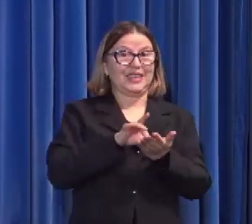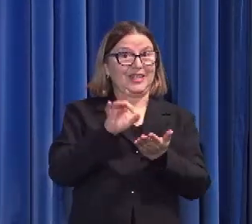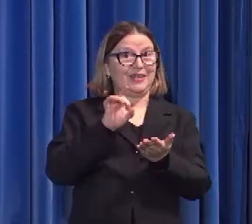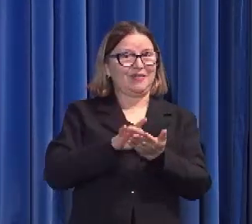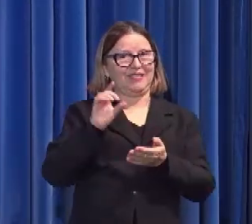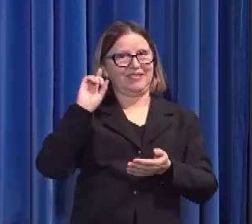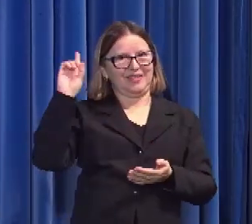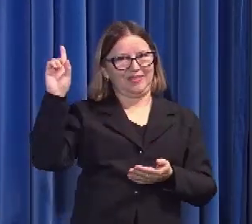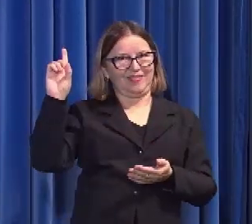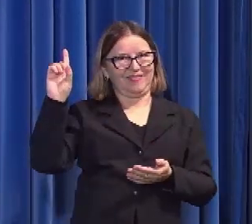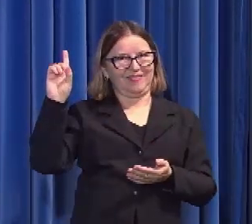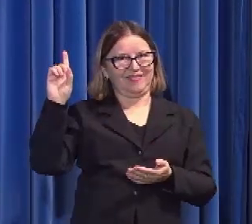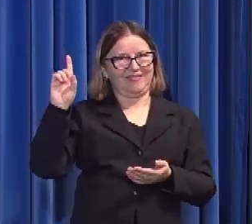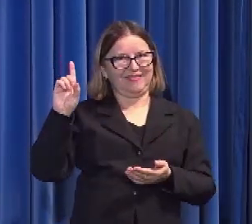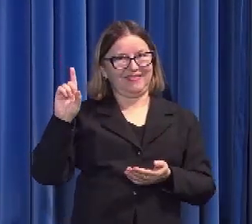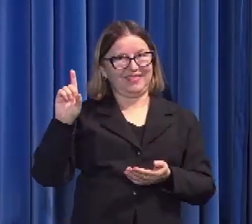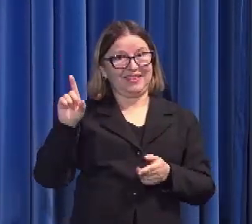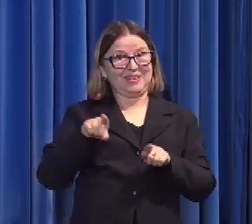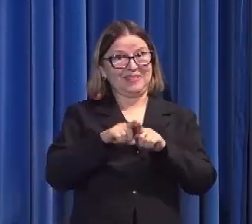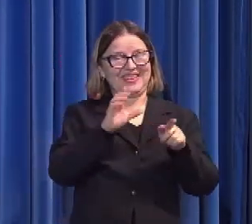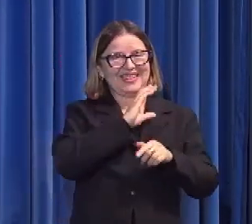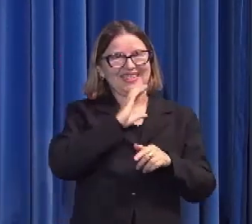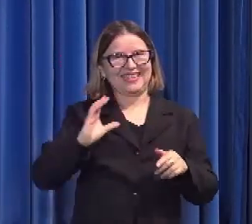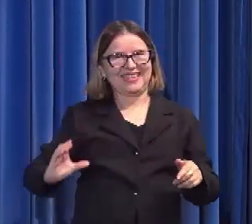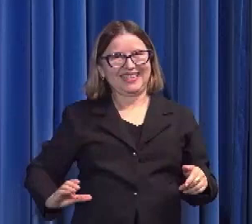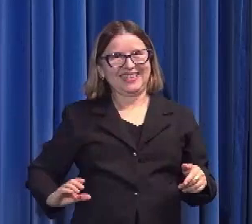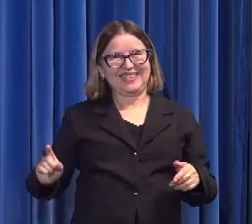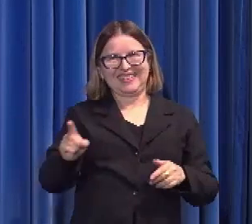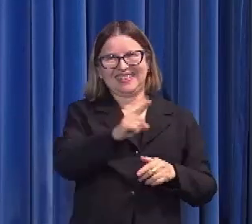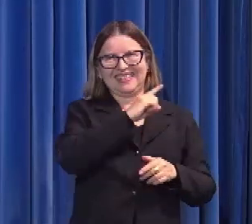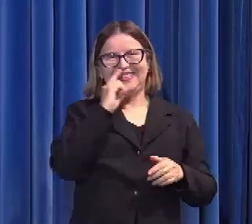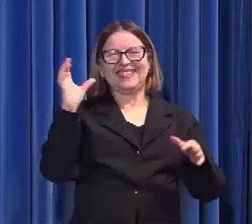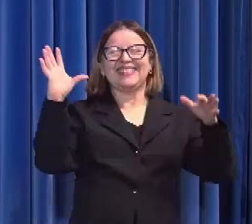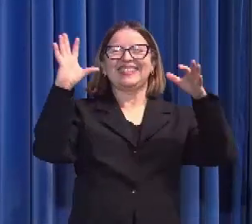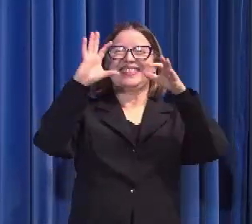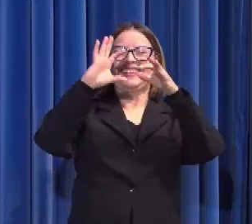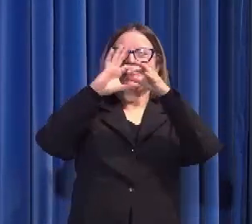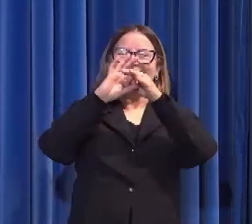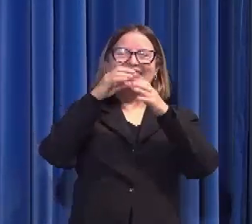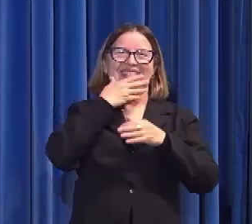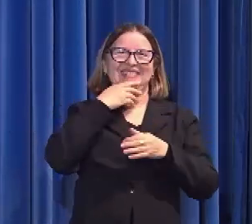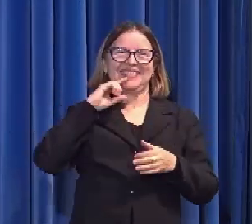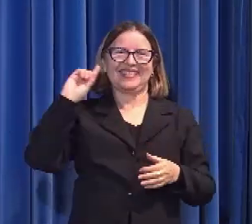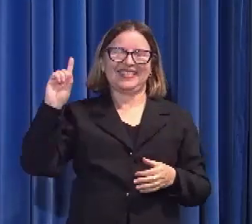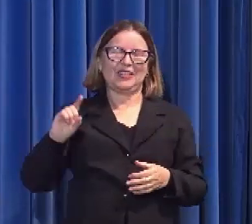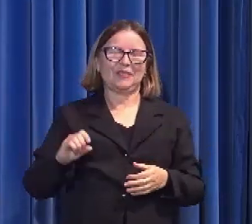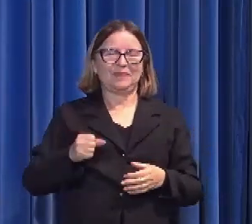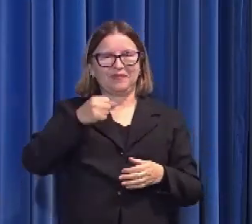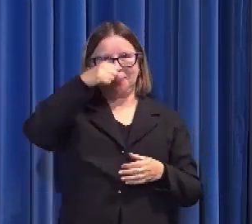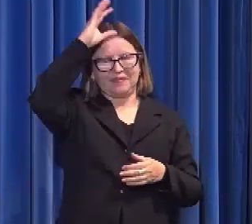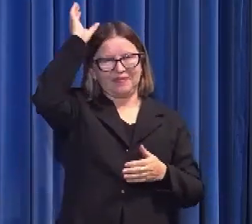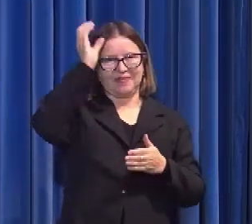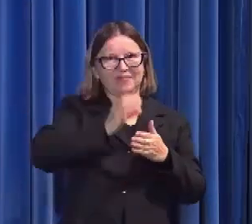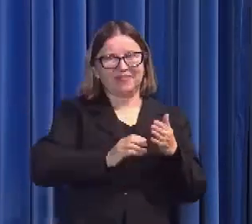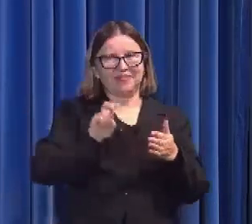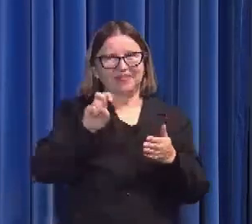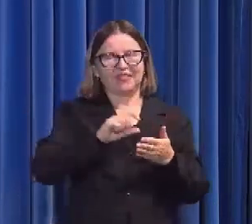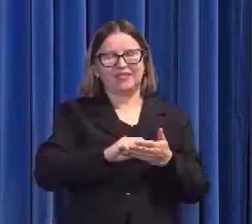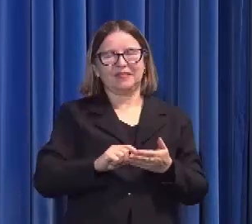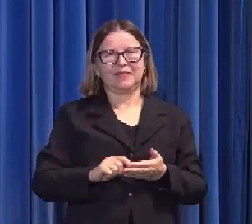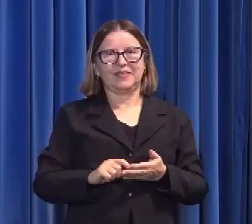e que Cristo nos reconciliou com o pai humano 5 10 e 11